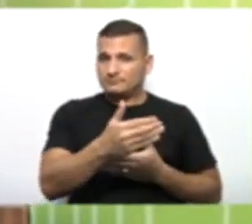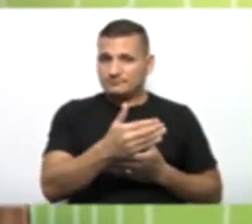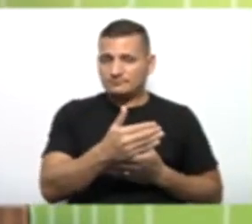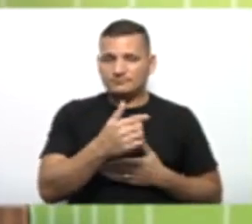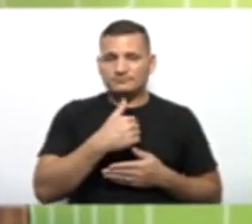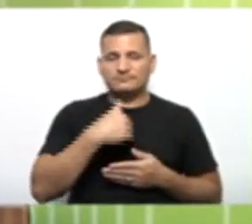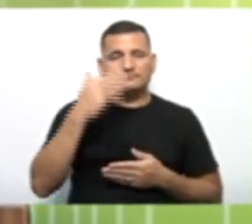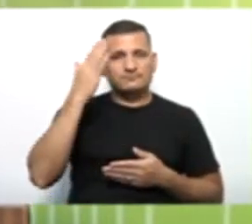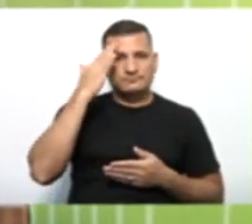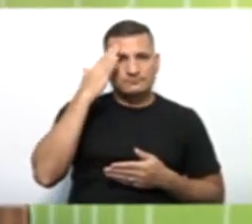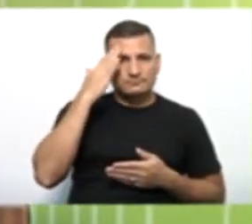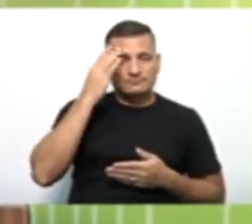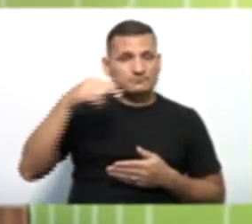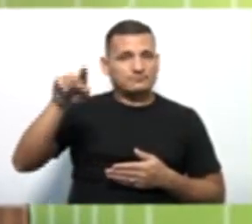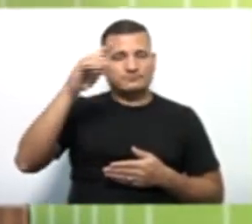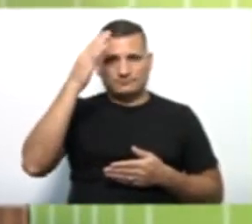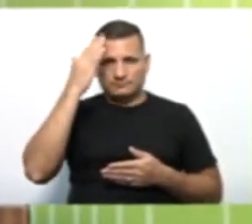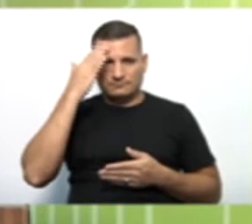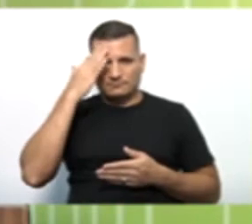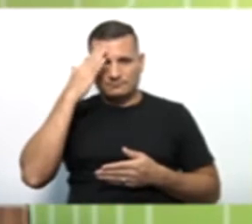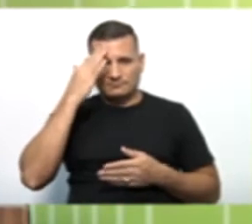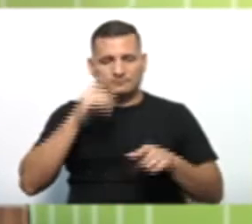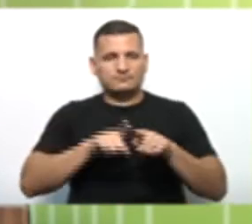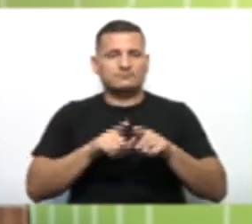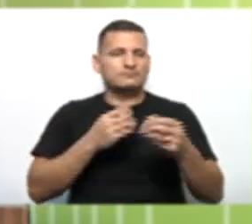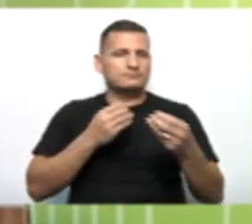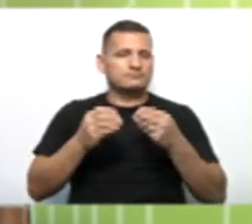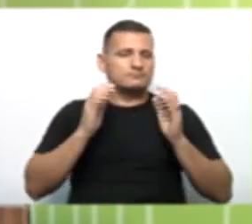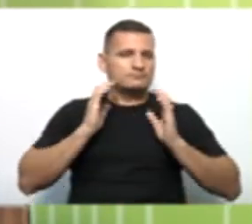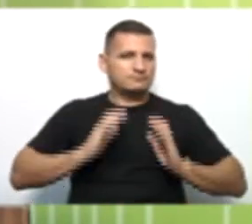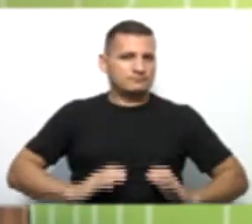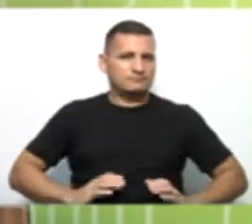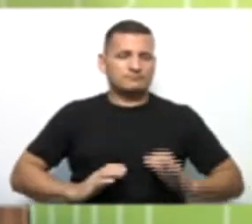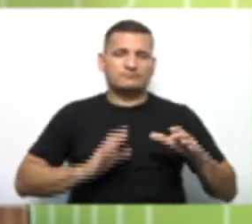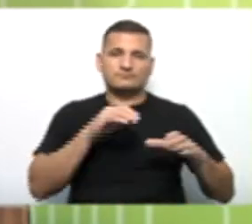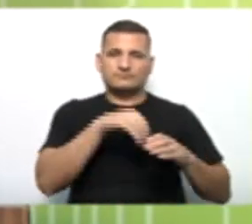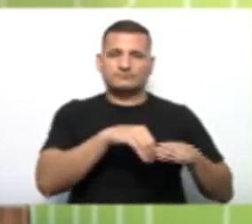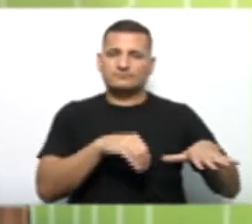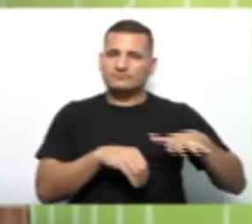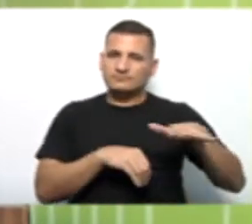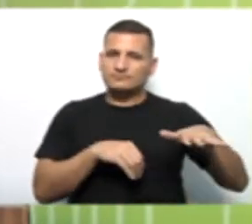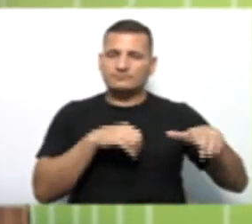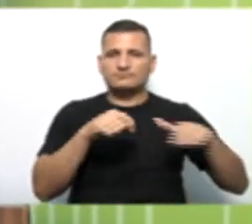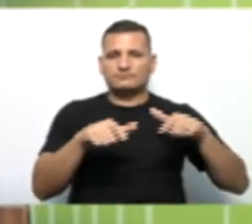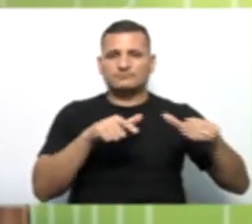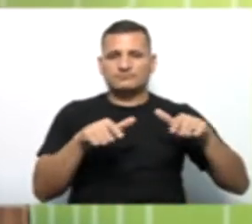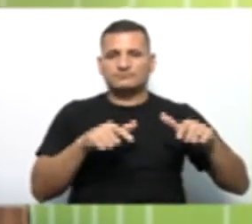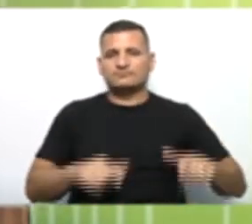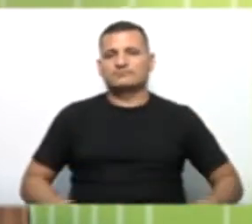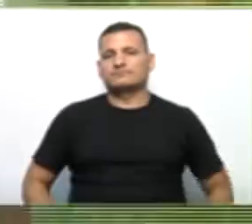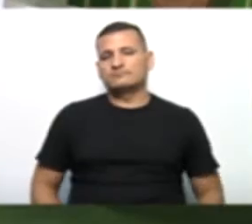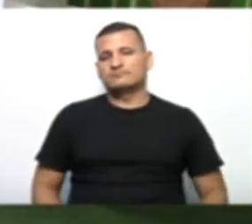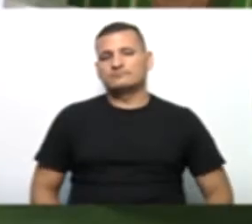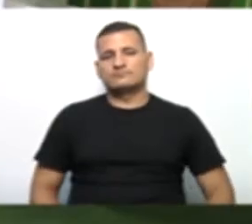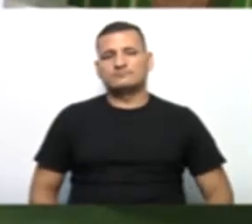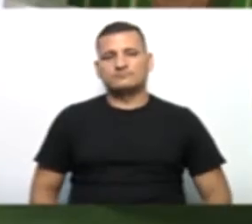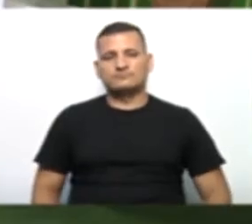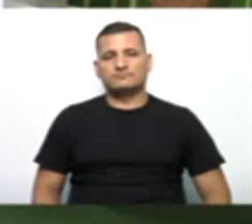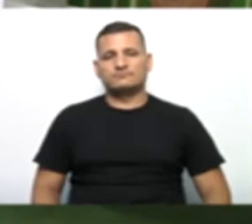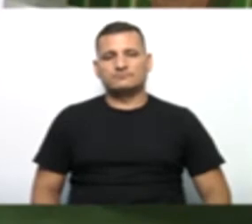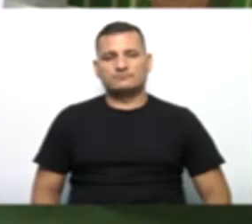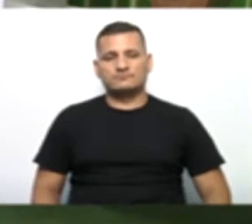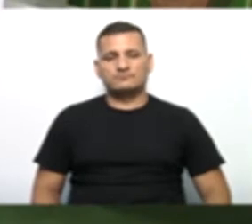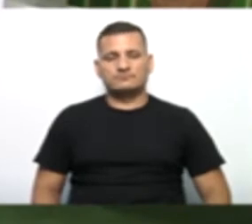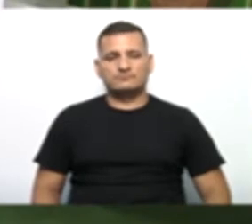eu saberei e vocês saberão como se comportar naquele ambiente de trabalho além disso professor é